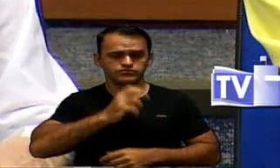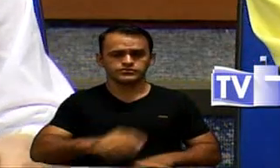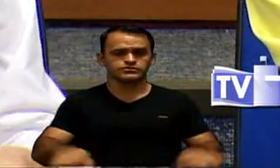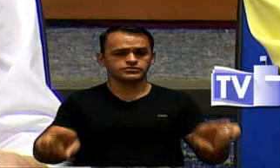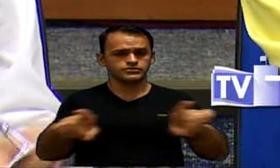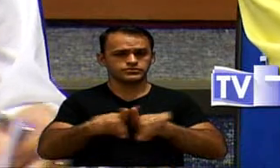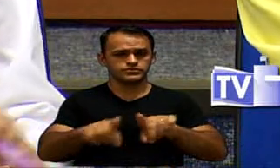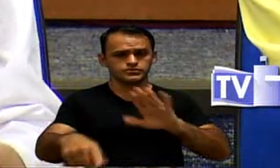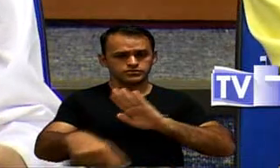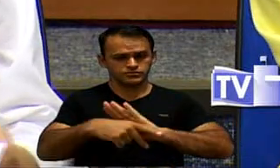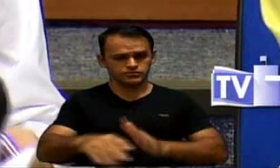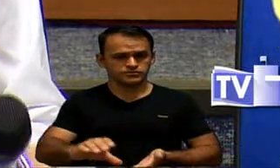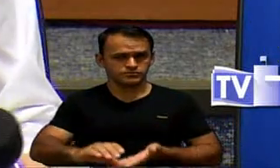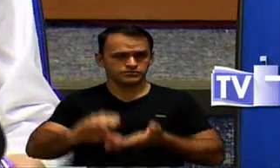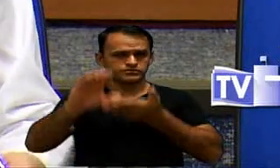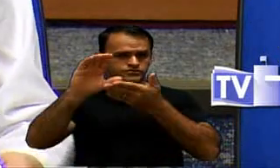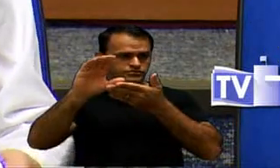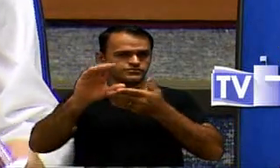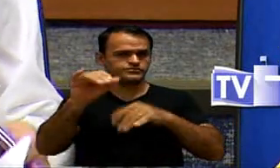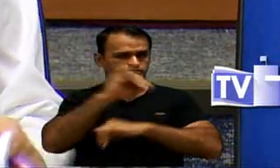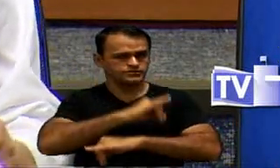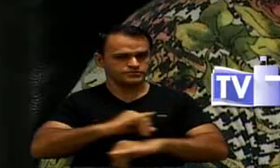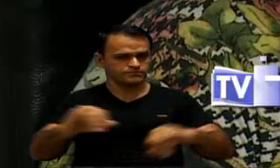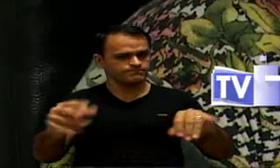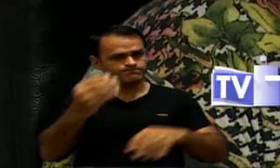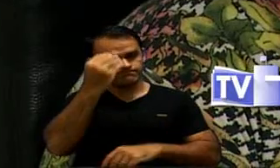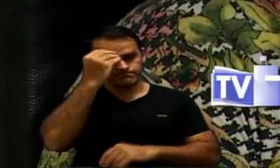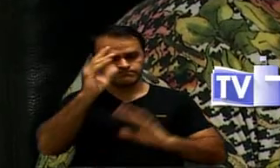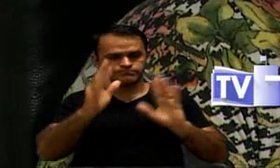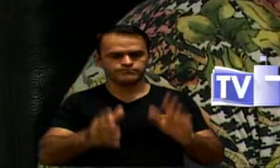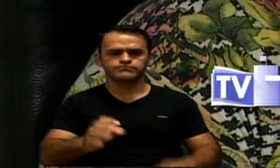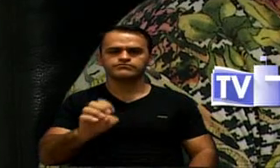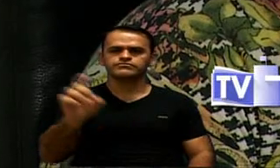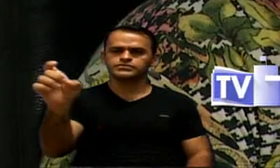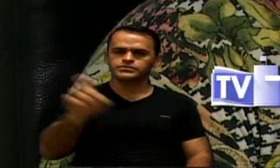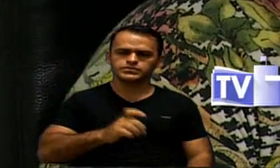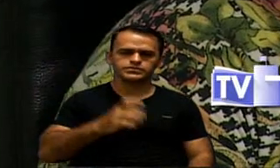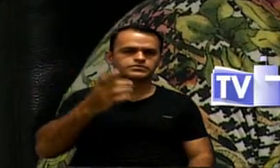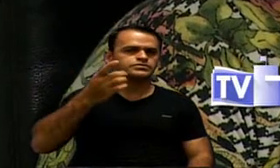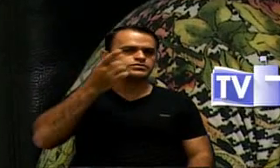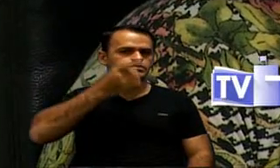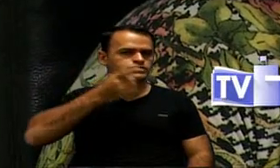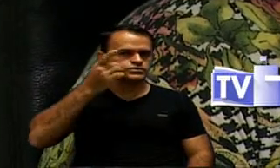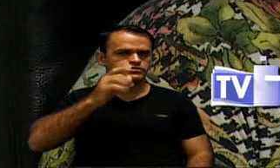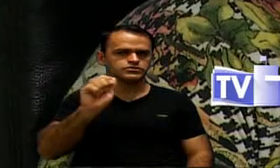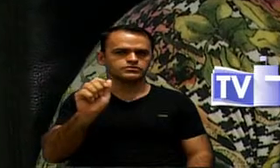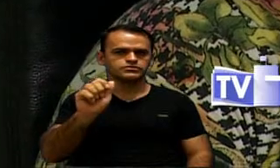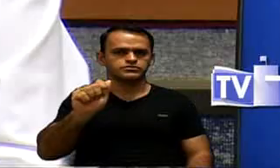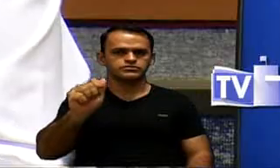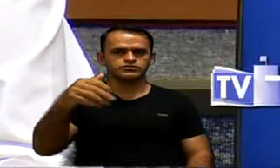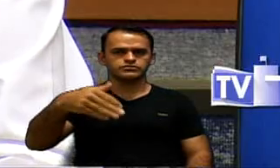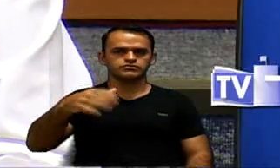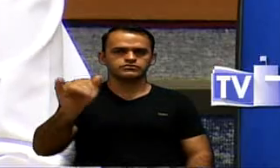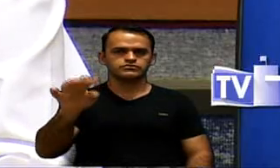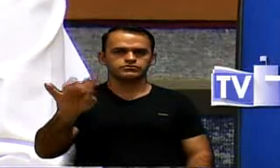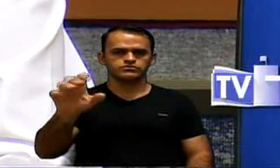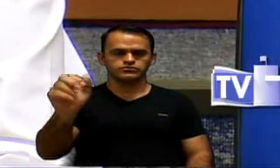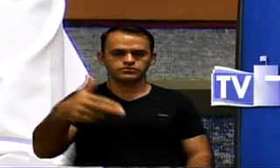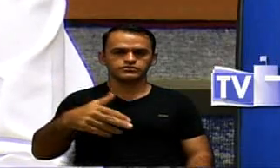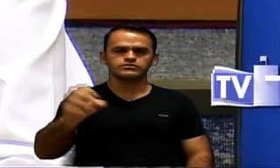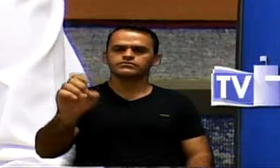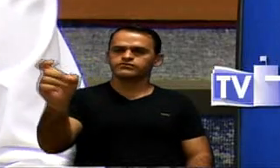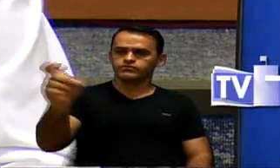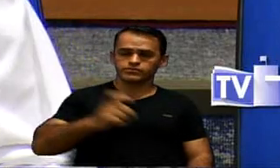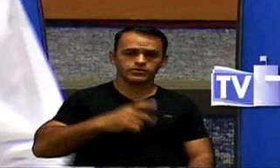do Conselho, né? Então, está registrado. Está aqui o ex-deputado Hamilton Pereira, também presente. A